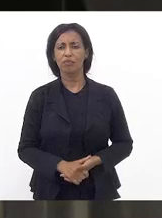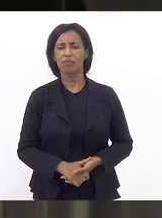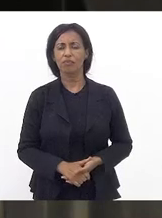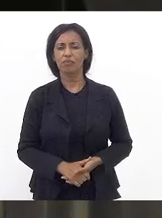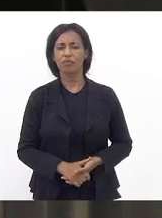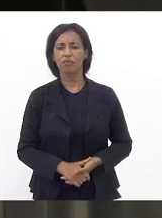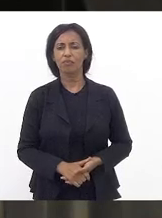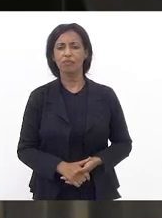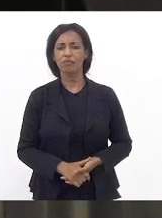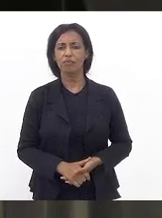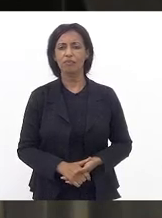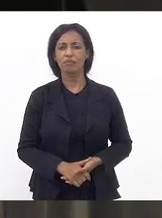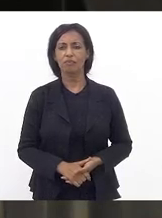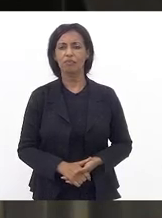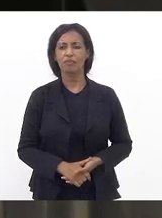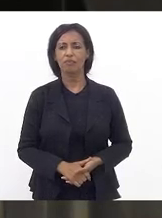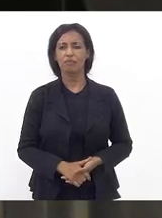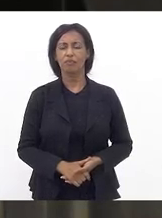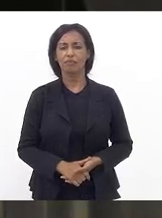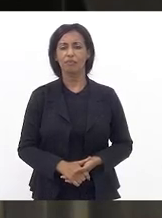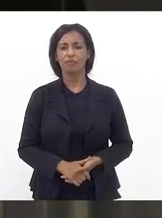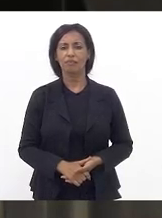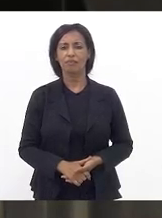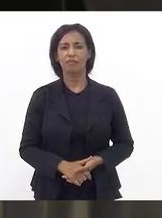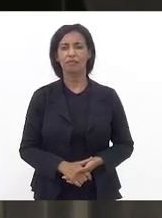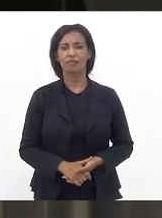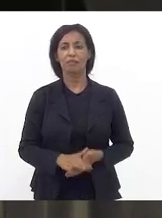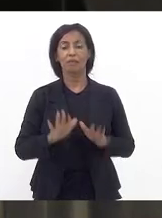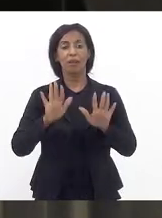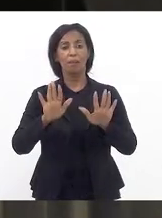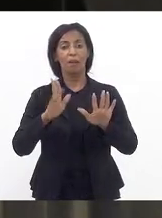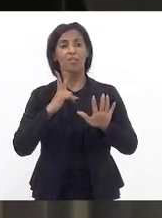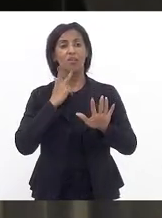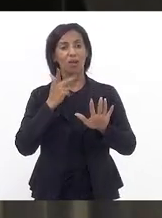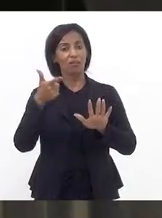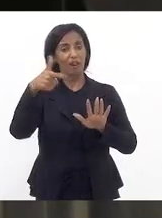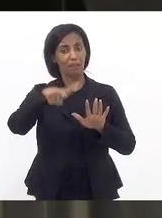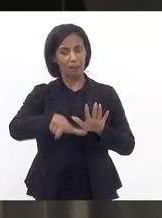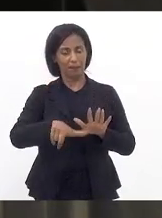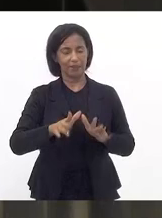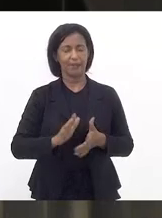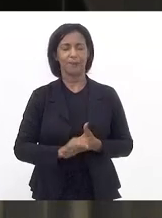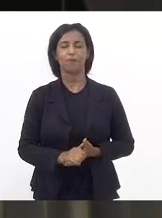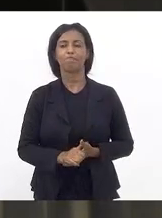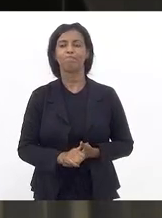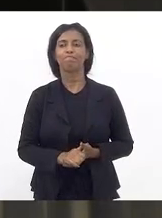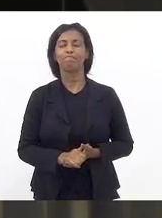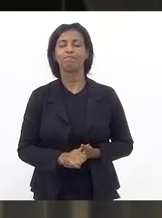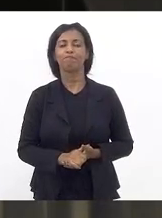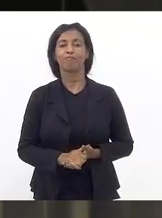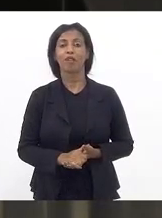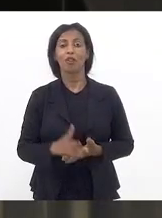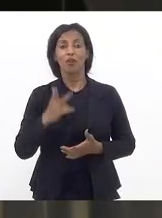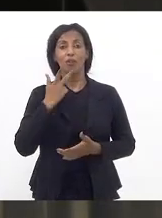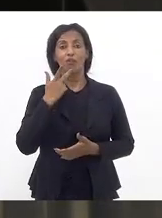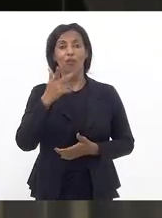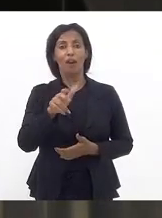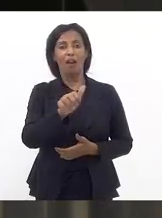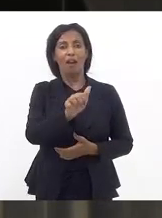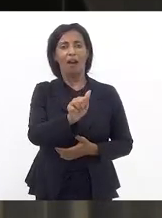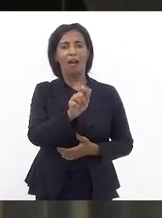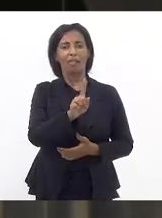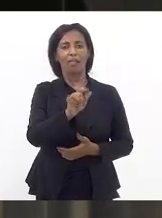nenhuma emenda Ah mas eu quero dizer mais foi citado